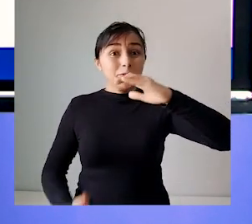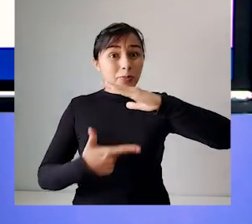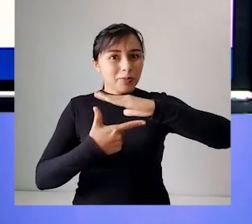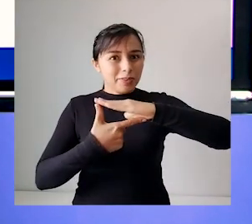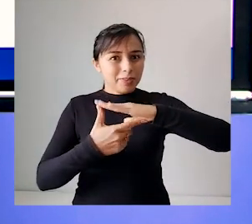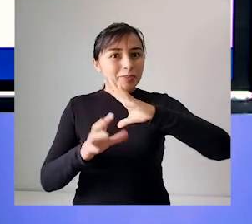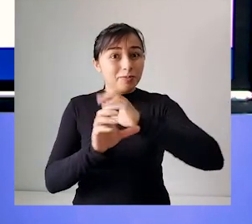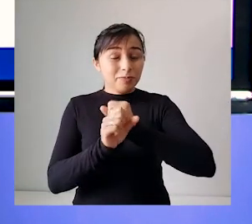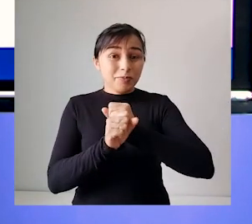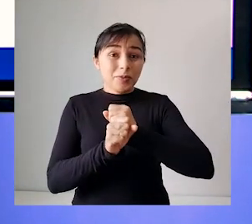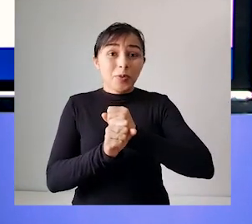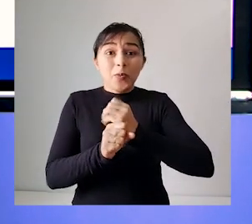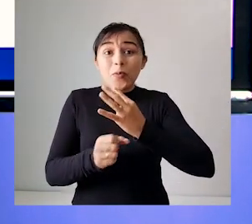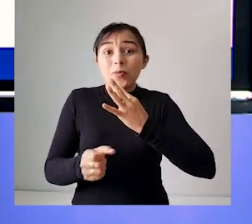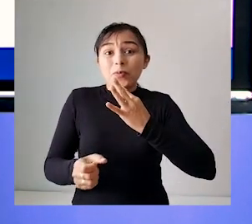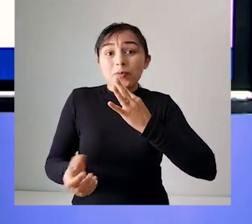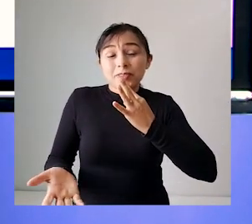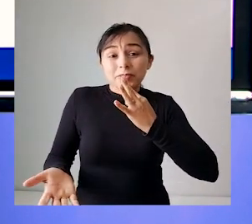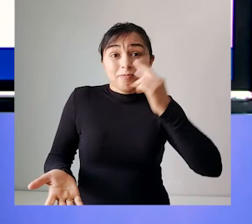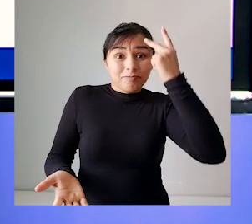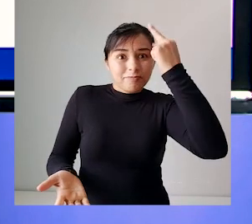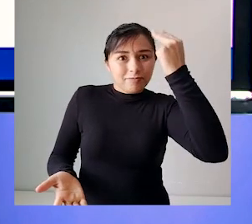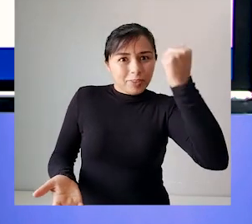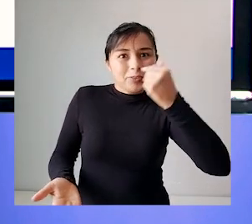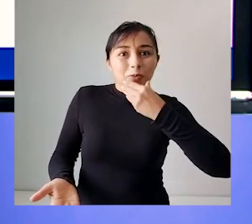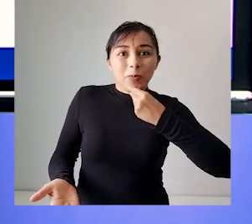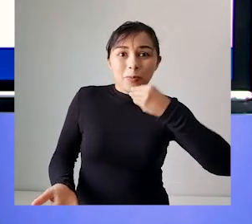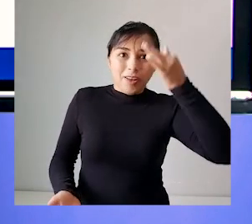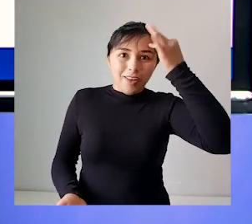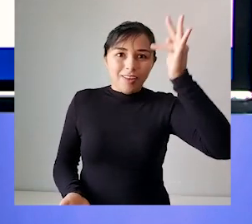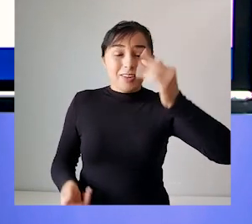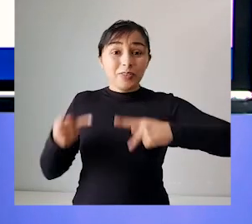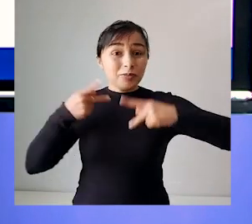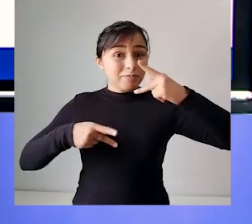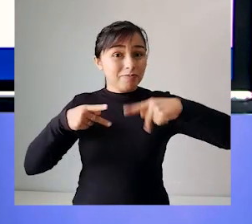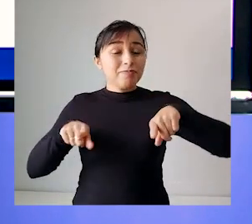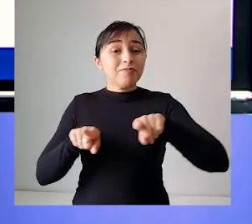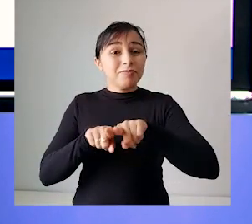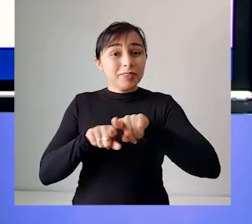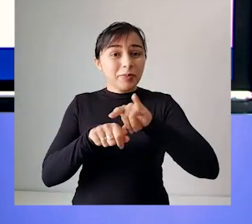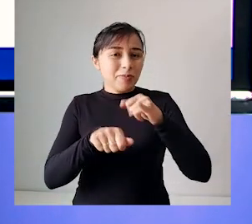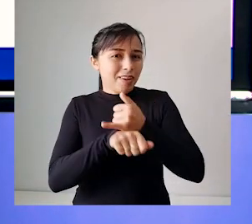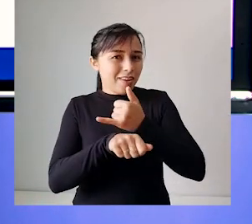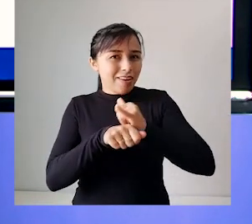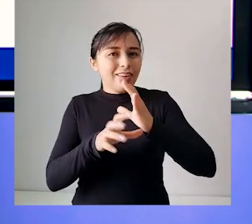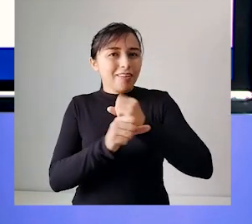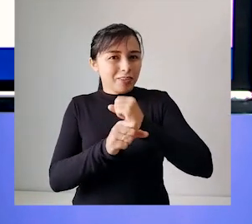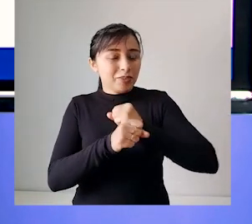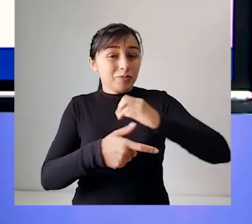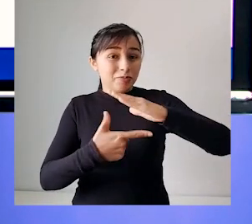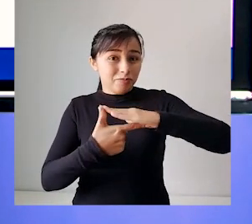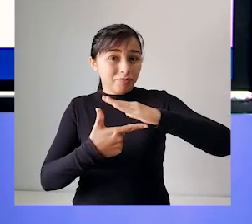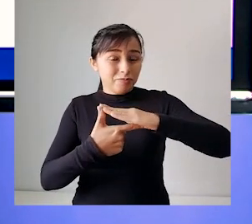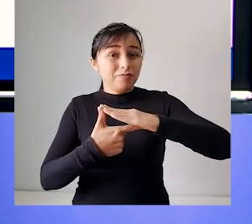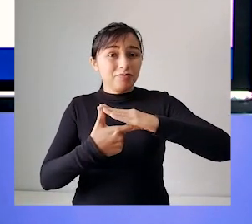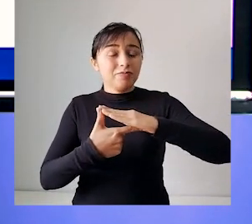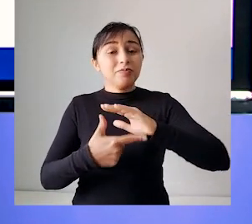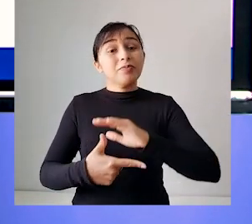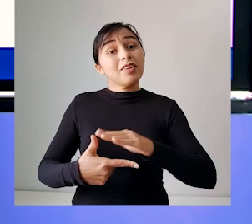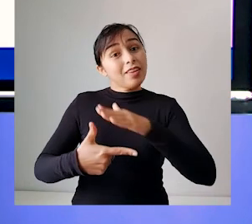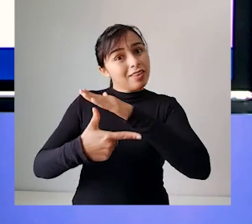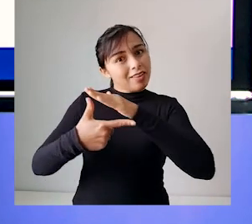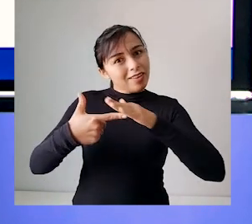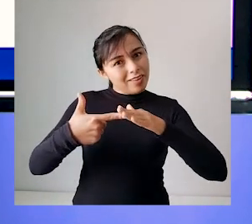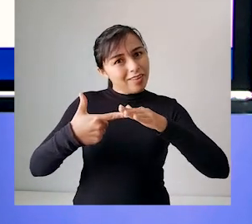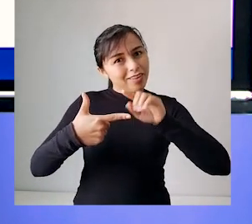quem foi Pitágoras, conhecido um pouco das suas aplicações, ter aprendido a relação do teorema, que a hipotenusa ao quadrado